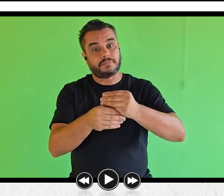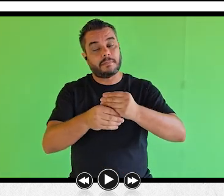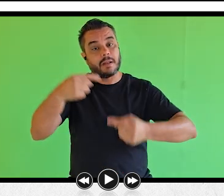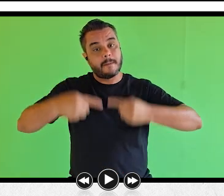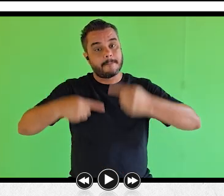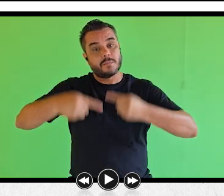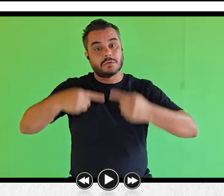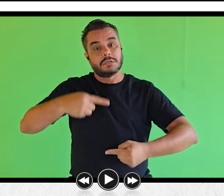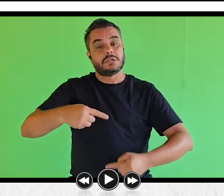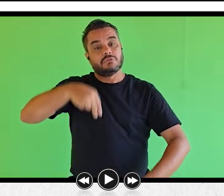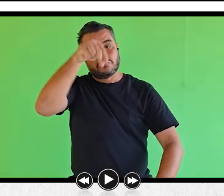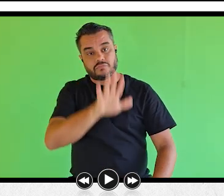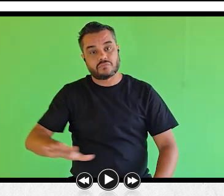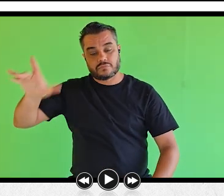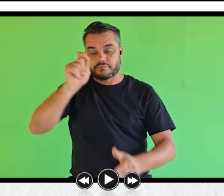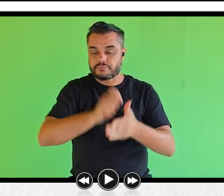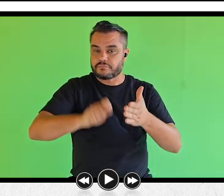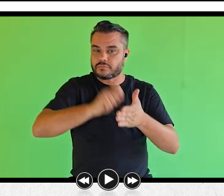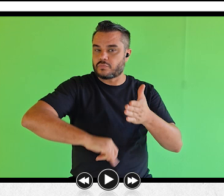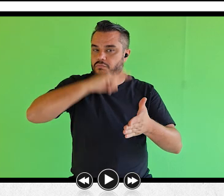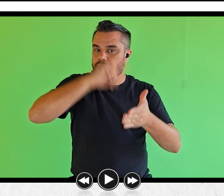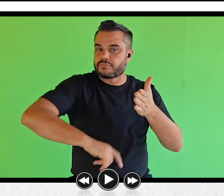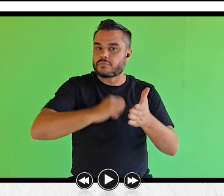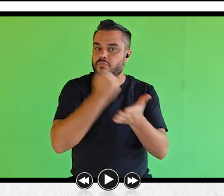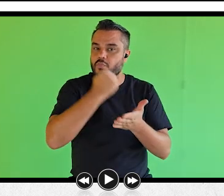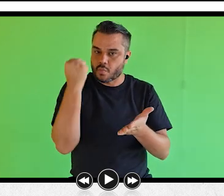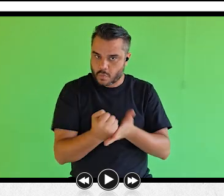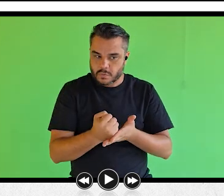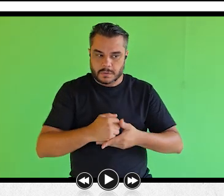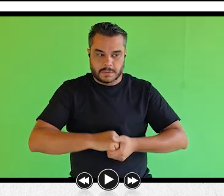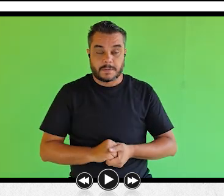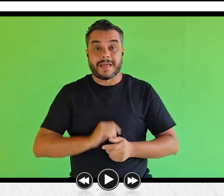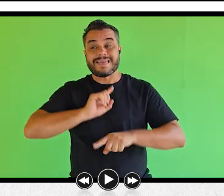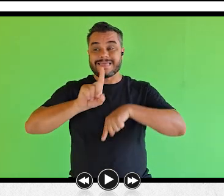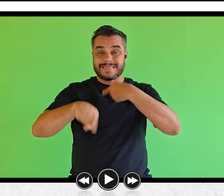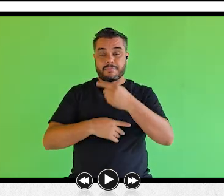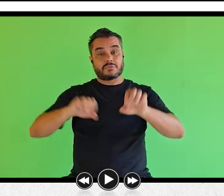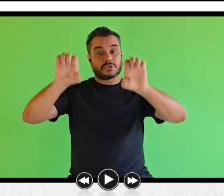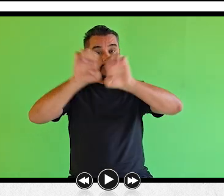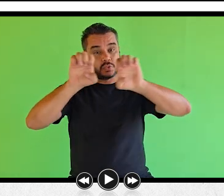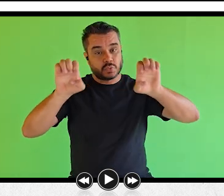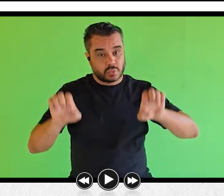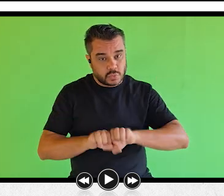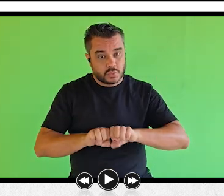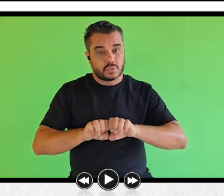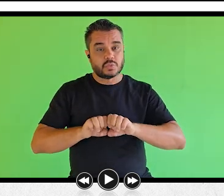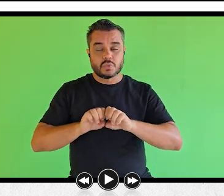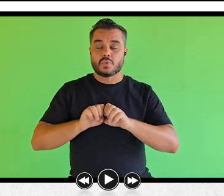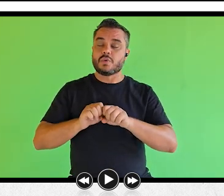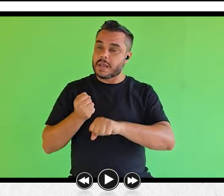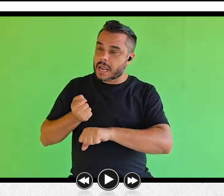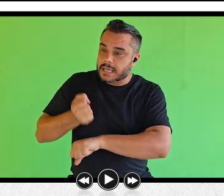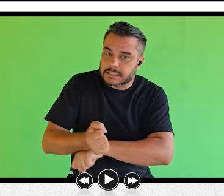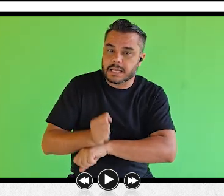Depois, infraestrutura e acesso aos meios de produção adequados ao trabalho. Não é em lixões que essas pessoas devem trabalhar.